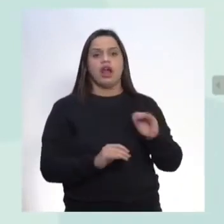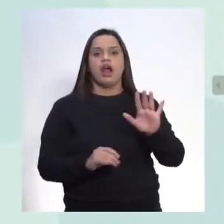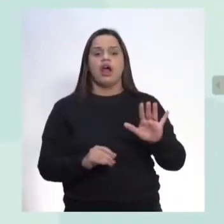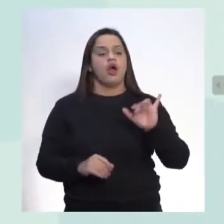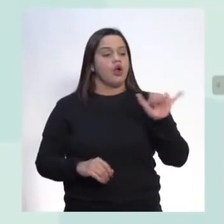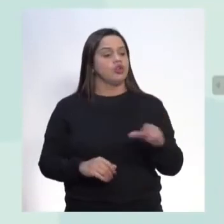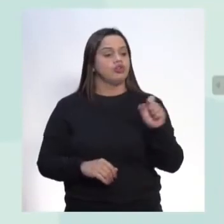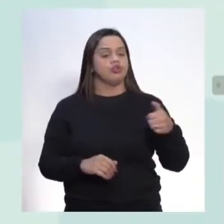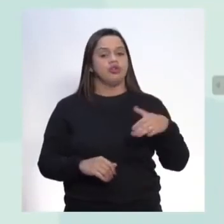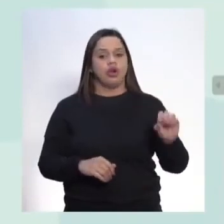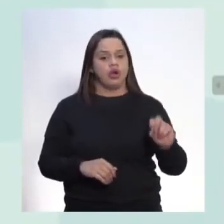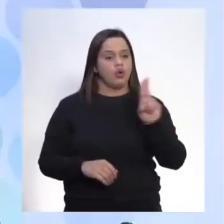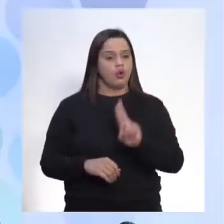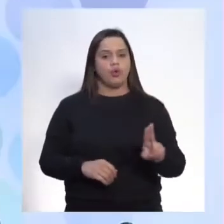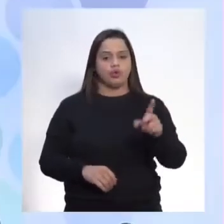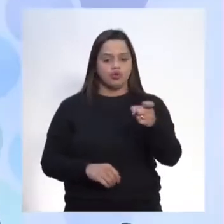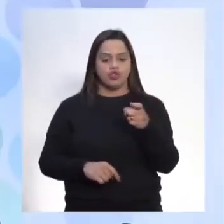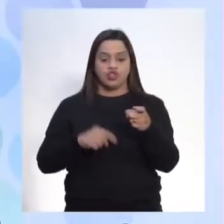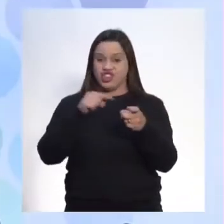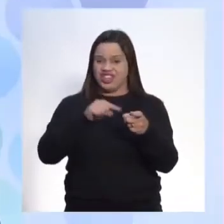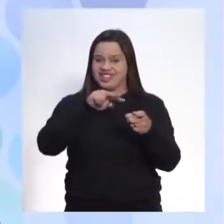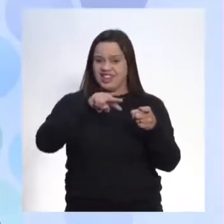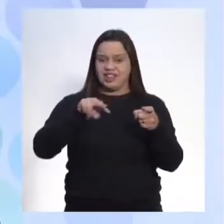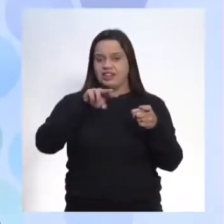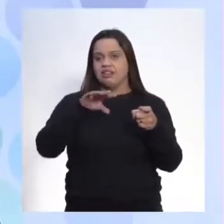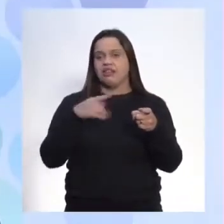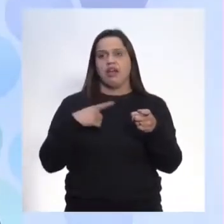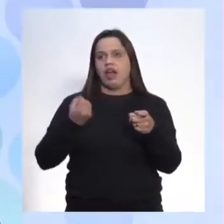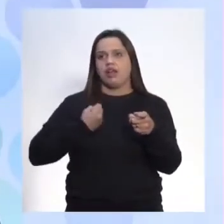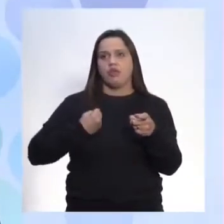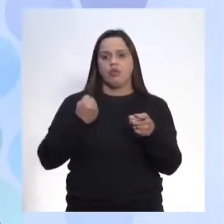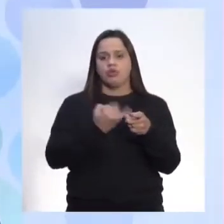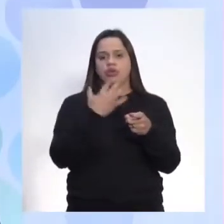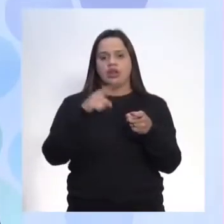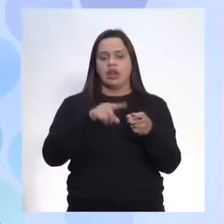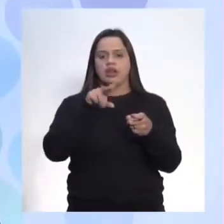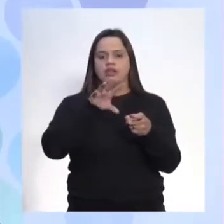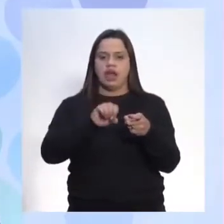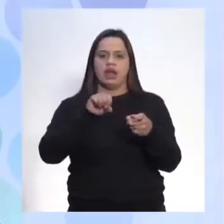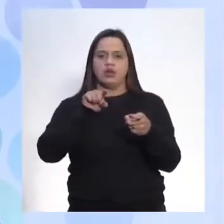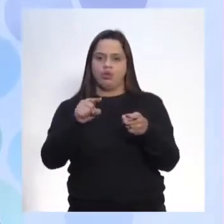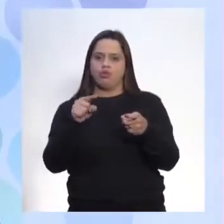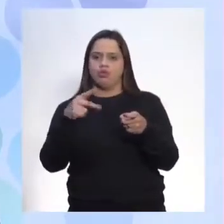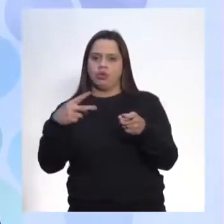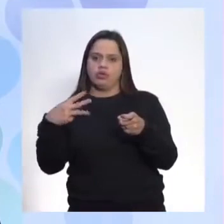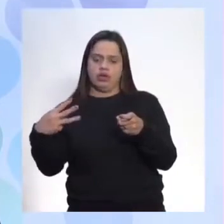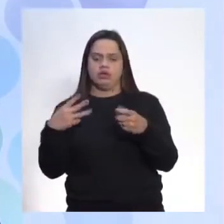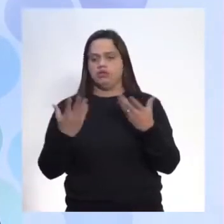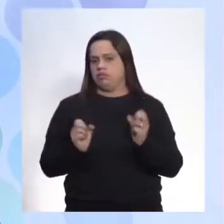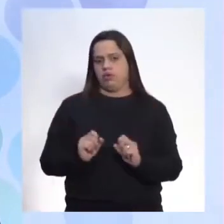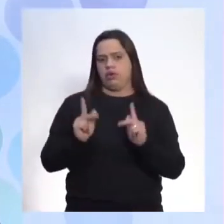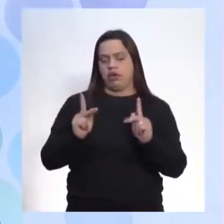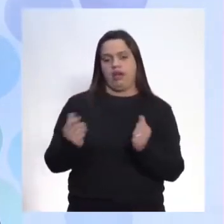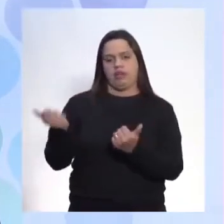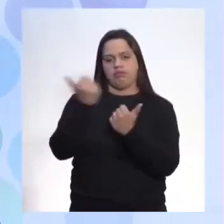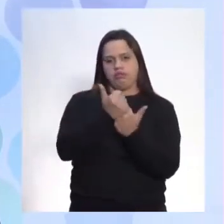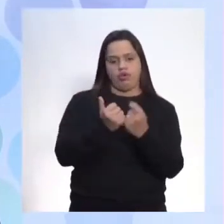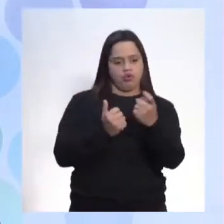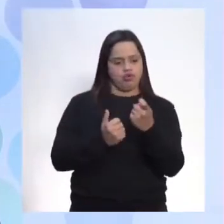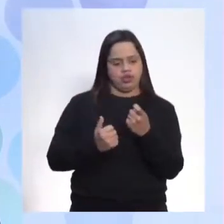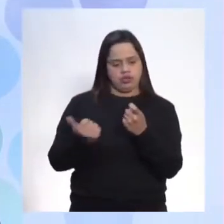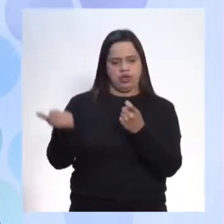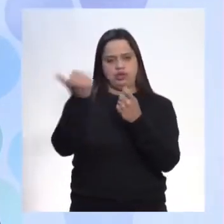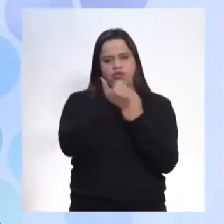João, usa o x valendo 0, 1, 2 e 3. Por exemplo, aí você vai pegar e substituir. Tudo